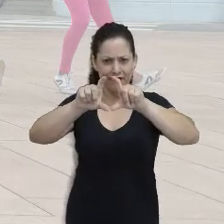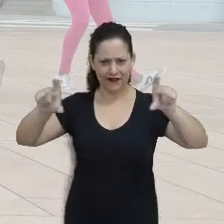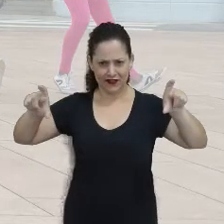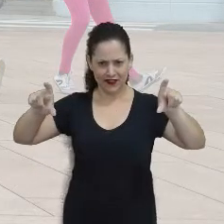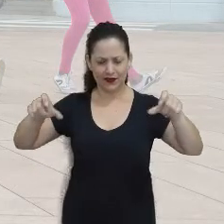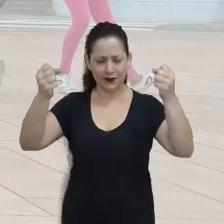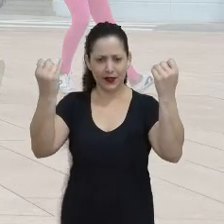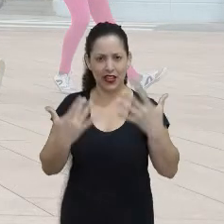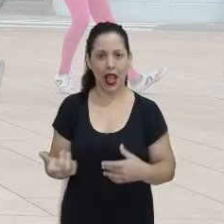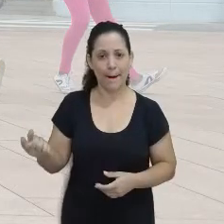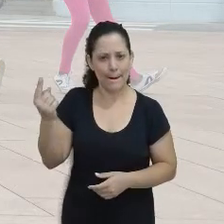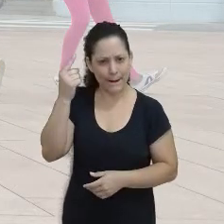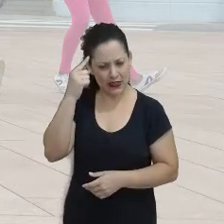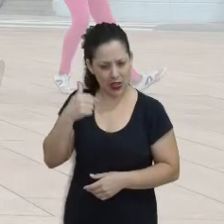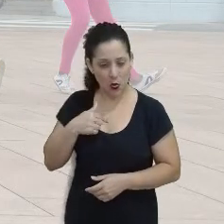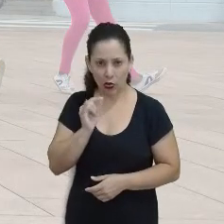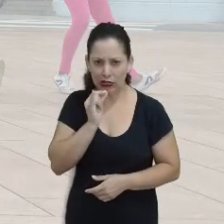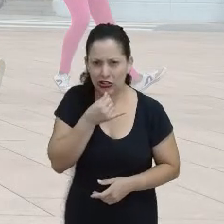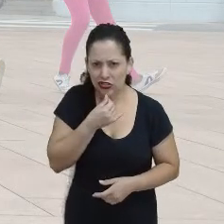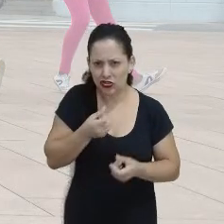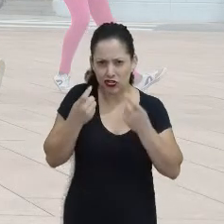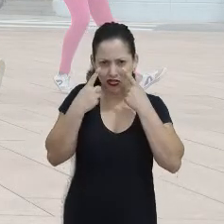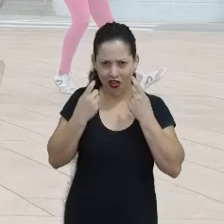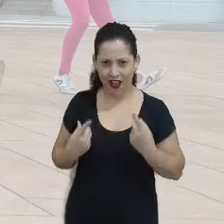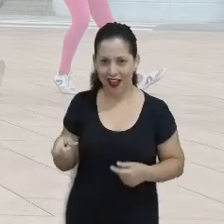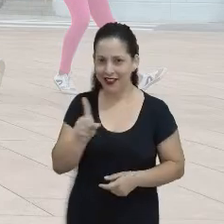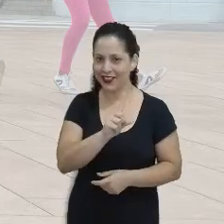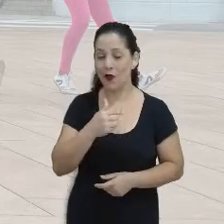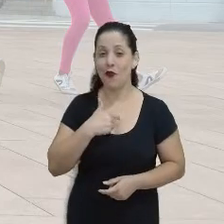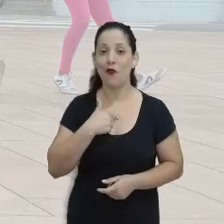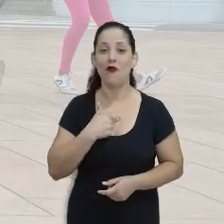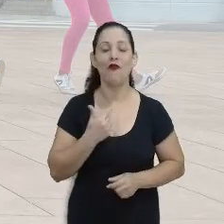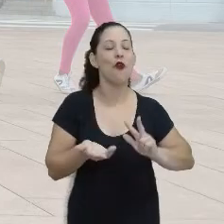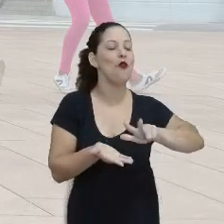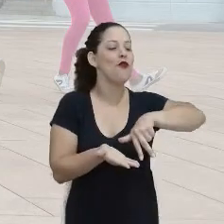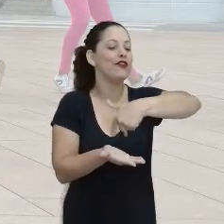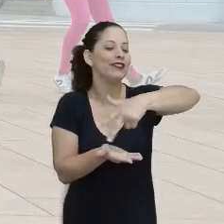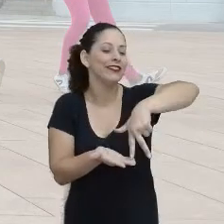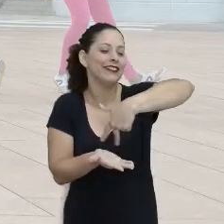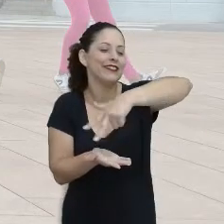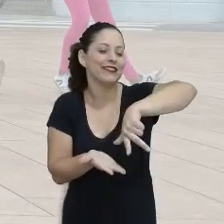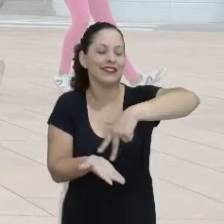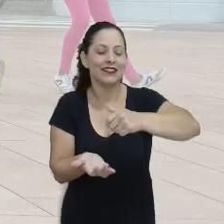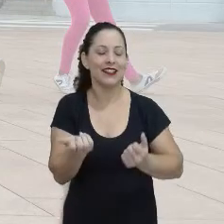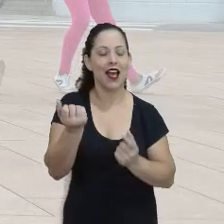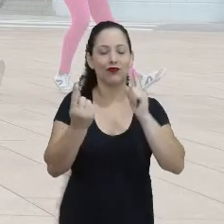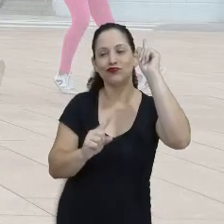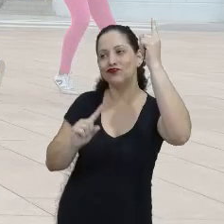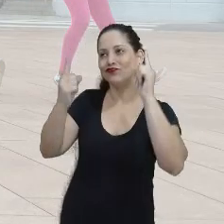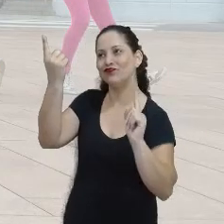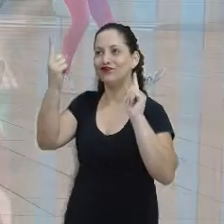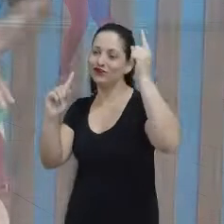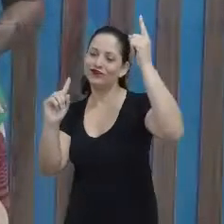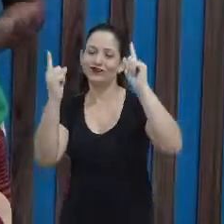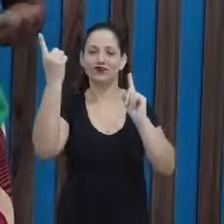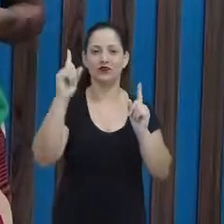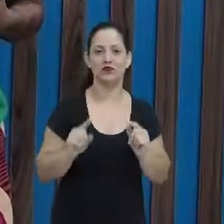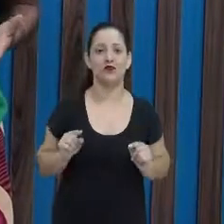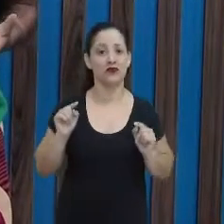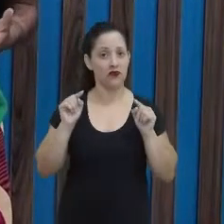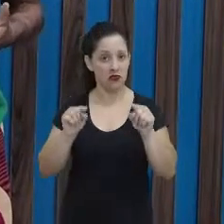vou chorar. Eu vou cair no frevo que é de amargar. Então, você pode até não gostar de frevo, pode até não